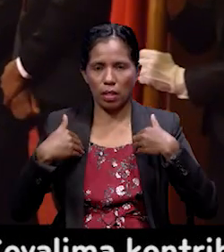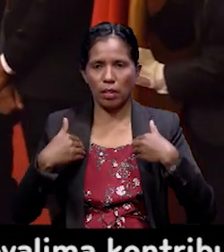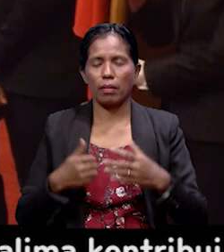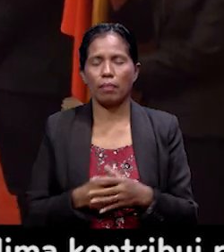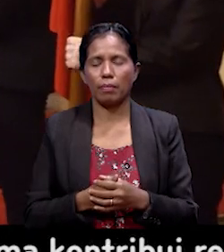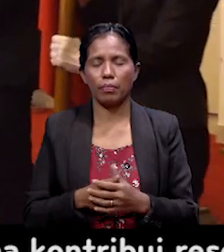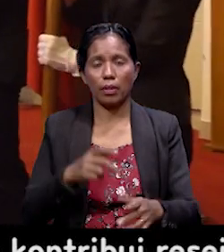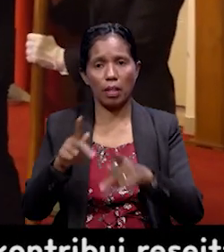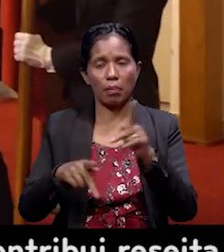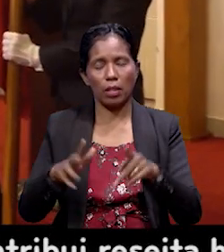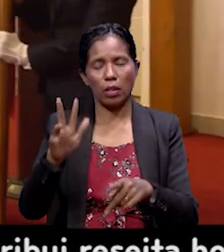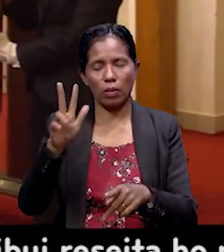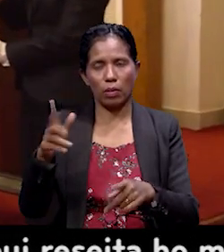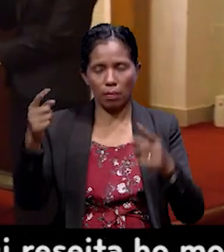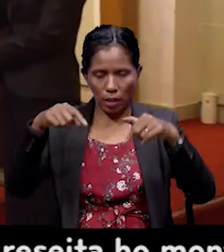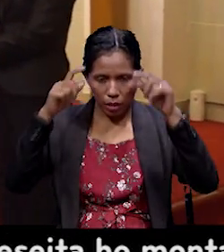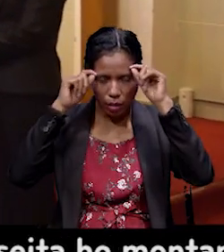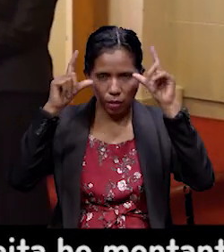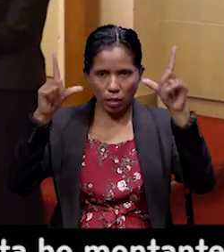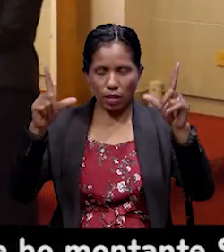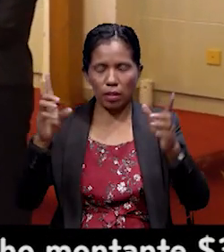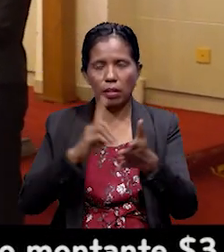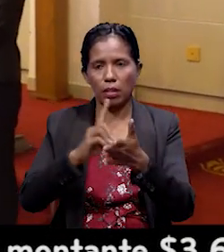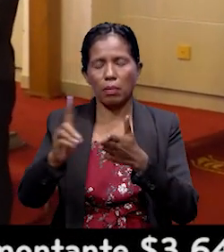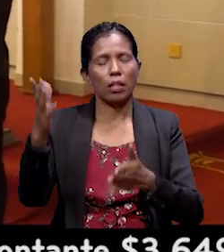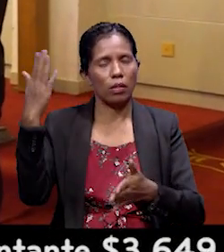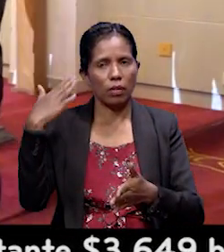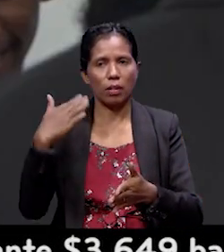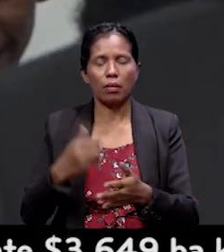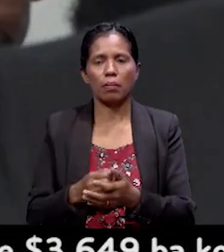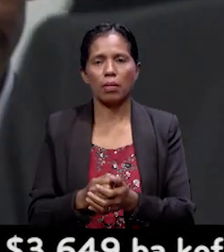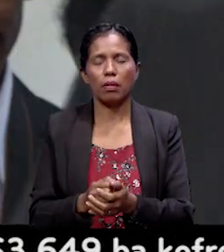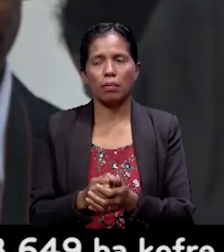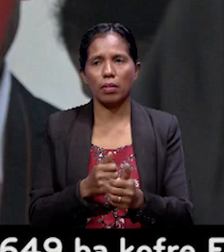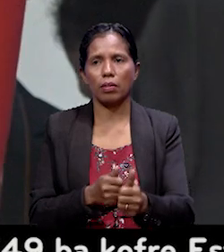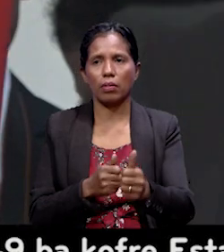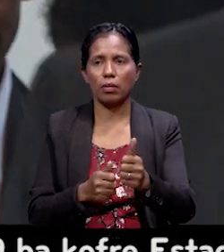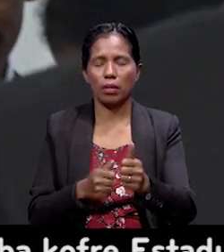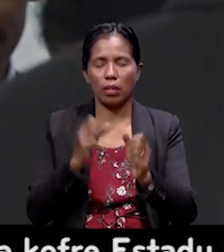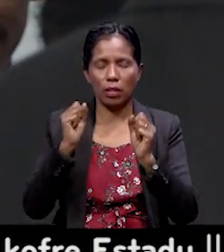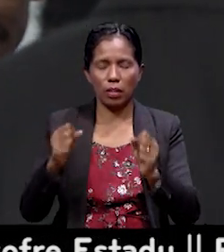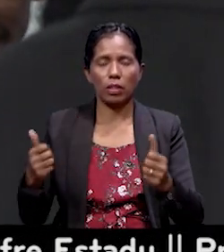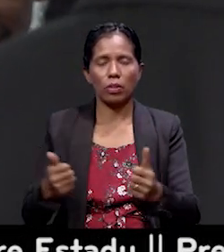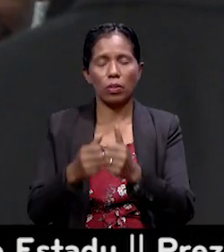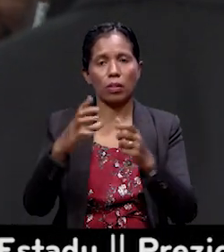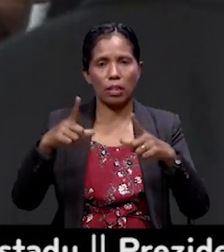Atleta Naintolu ne, fila ona mai Timor-Leste ihe semana kotuk, ha foi imbatuir competição ihe Jogo Olímpico ihe